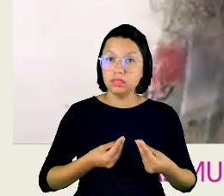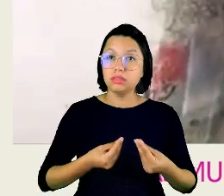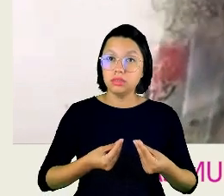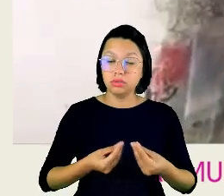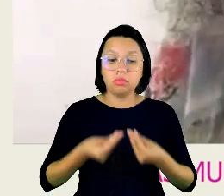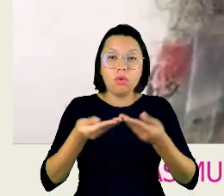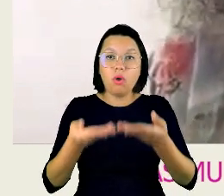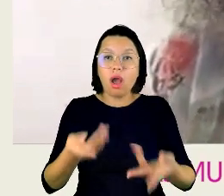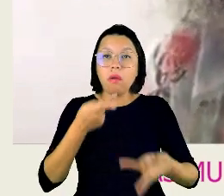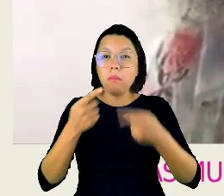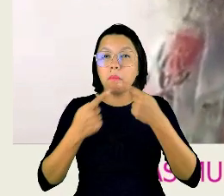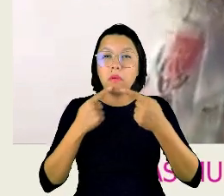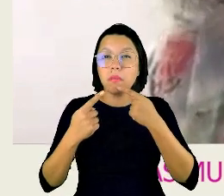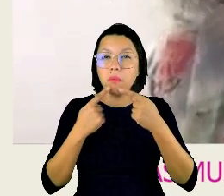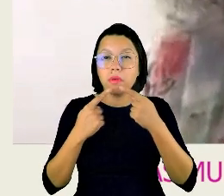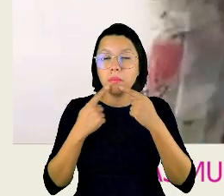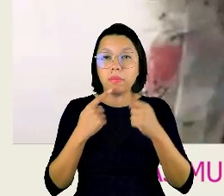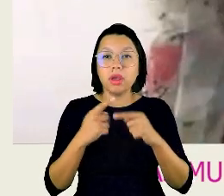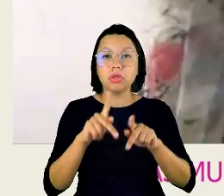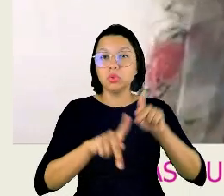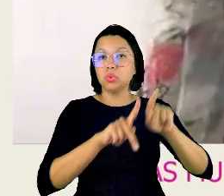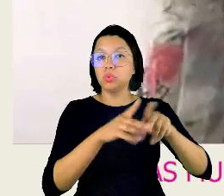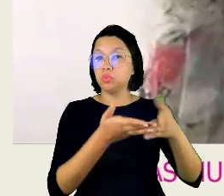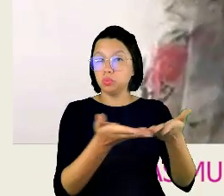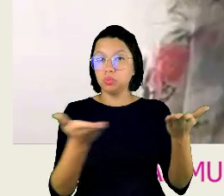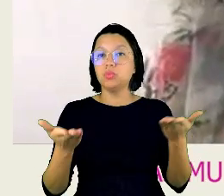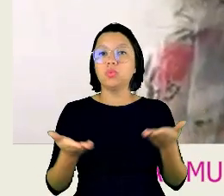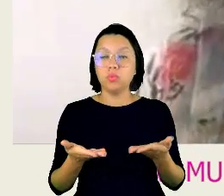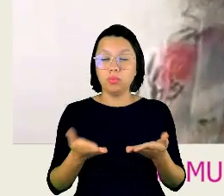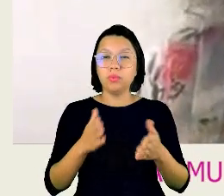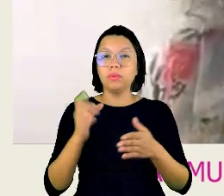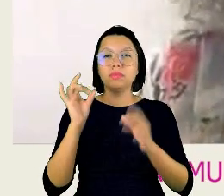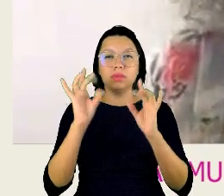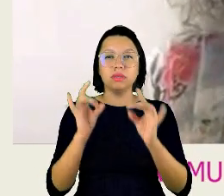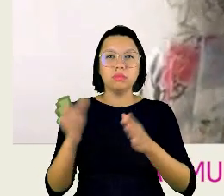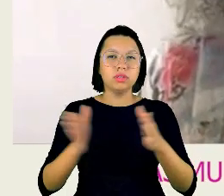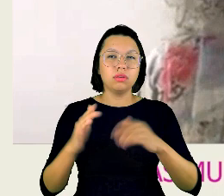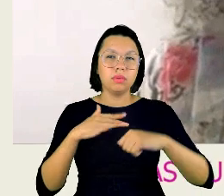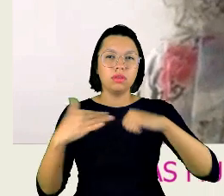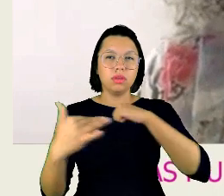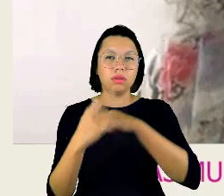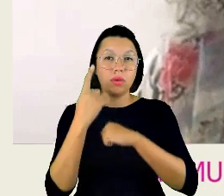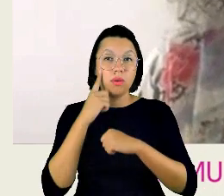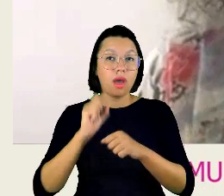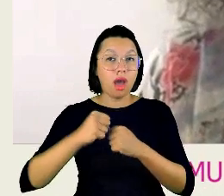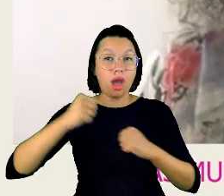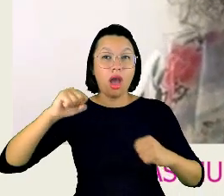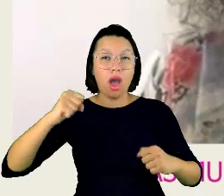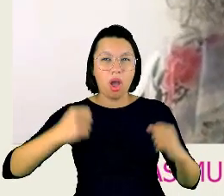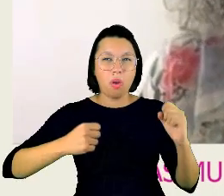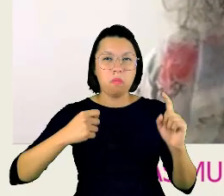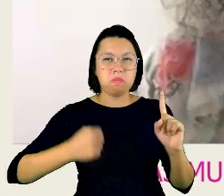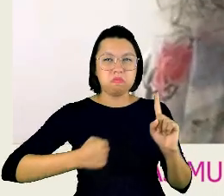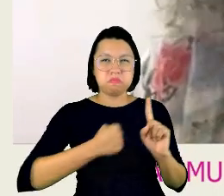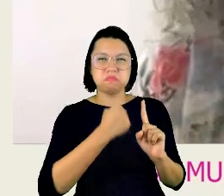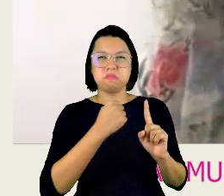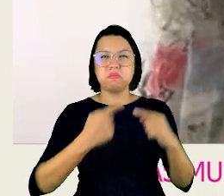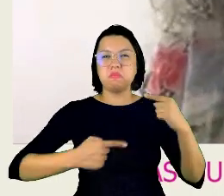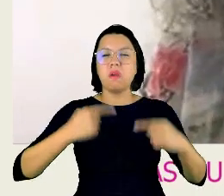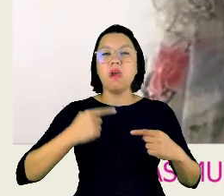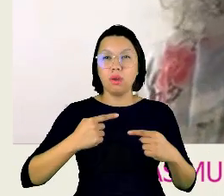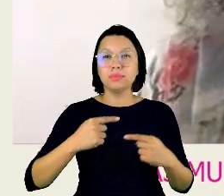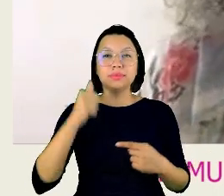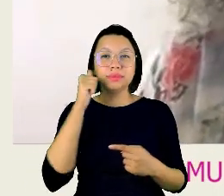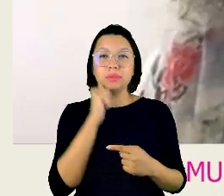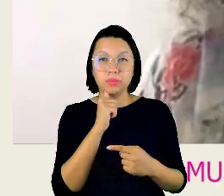para o debate público, especialmente no momento em que, durante a pandemia, nós vemos aumentar a violência contra a mulher, aumentar